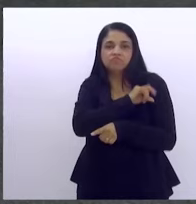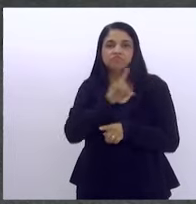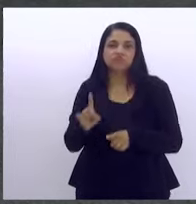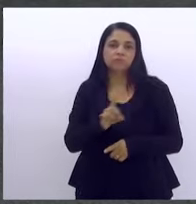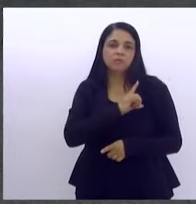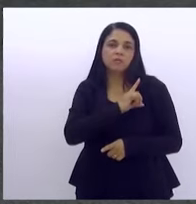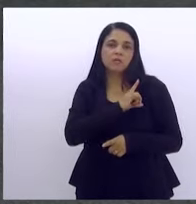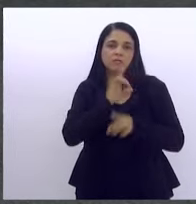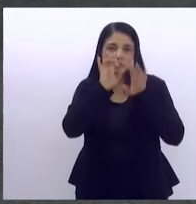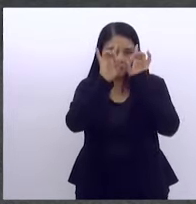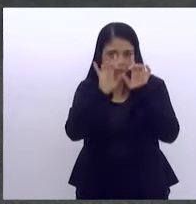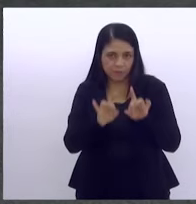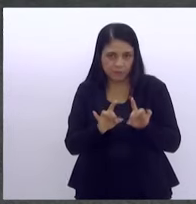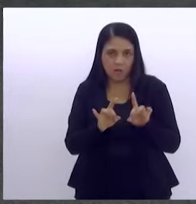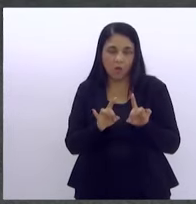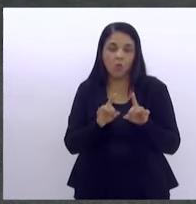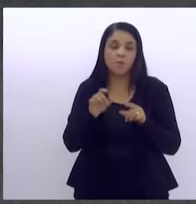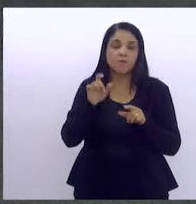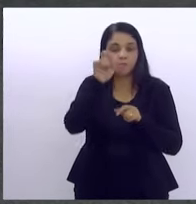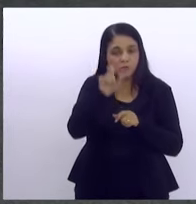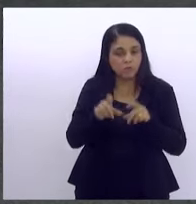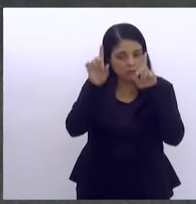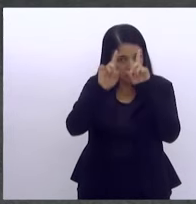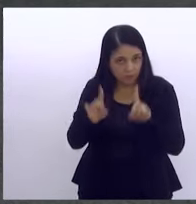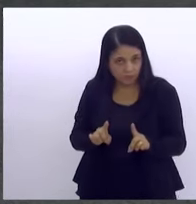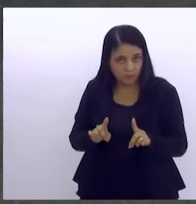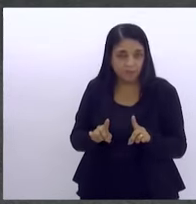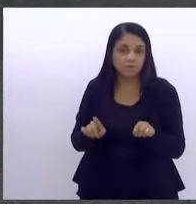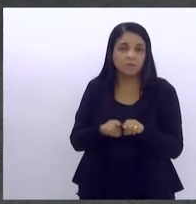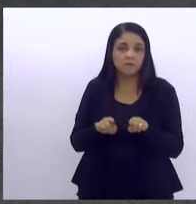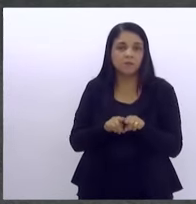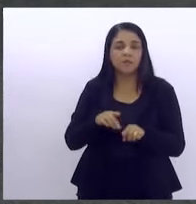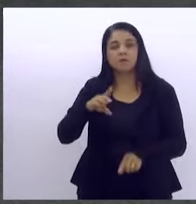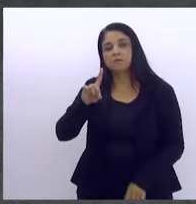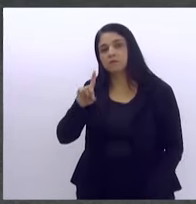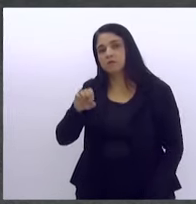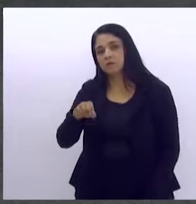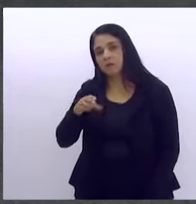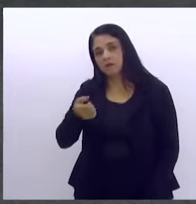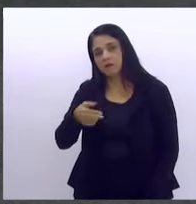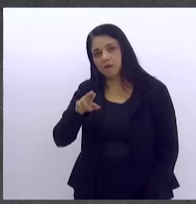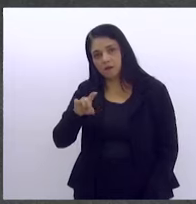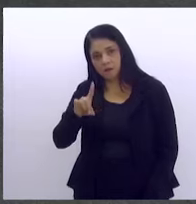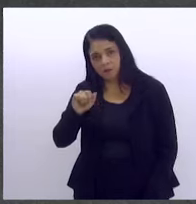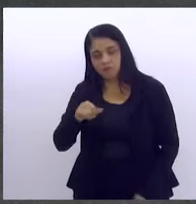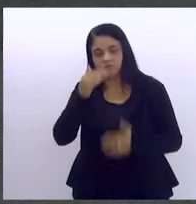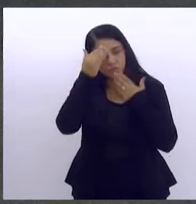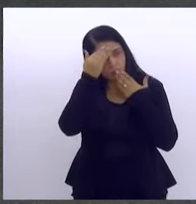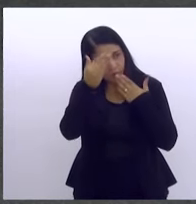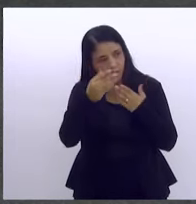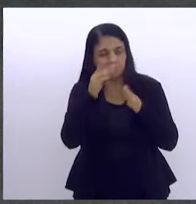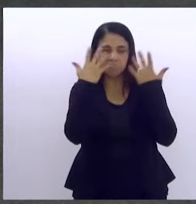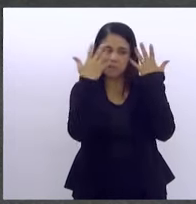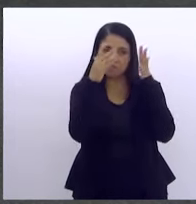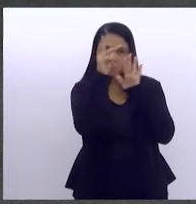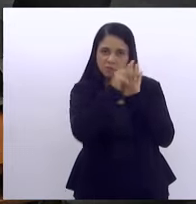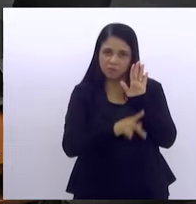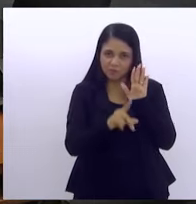delegacia especializada, tanto pessoa com deficiência, como também no DECRAD. Muito obrigado e parabéns pelo seu projeto.